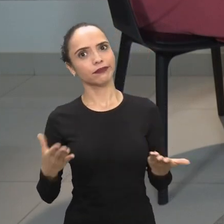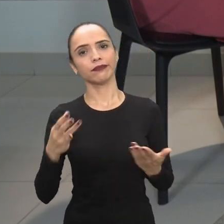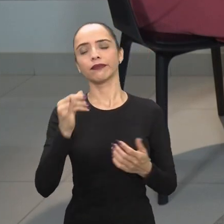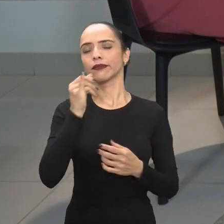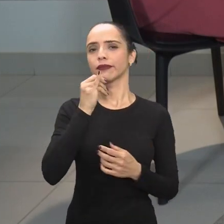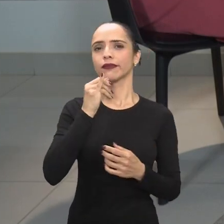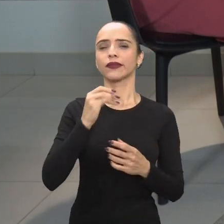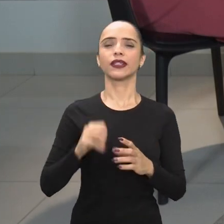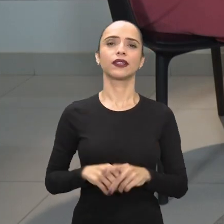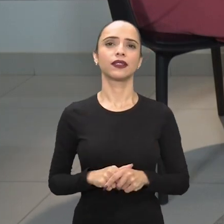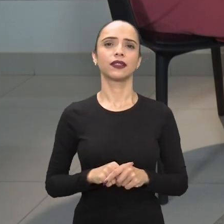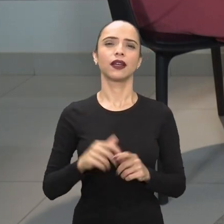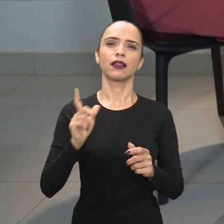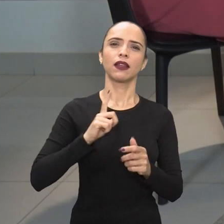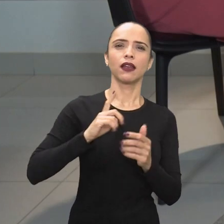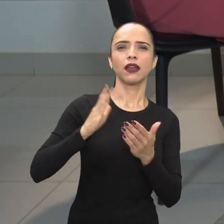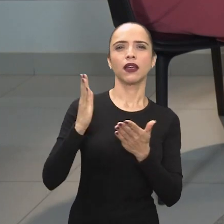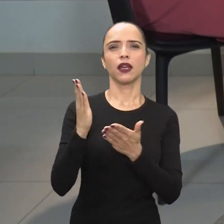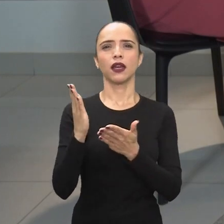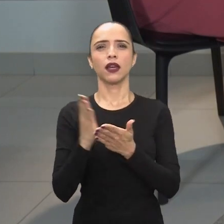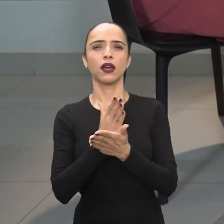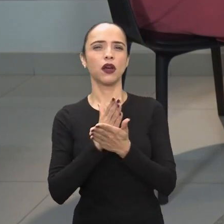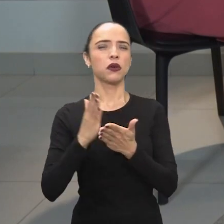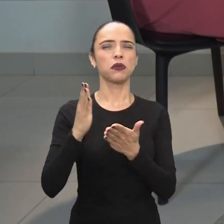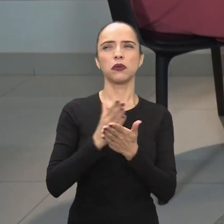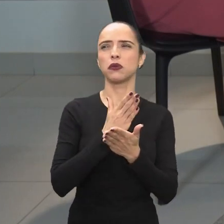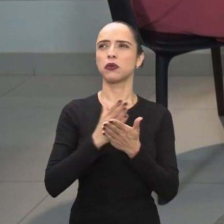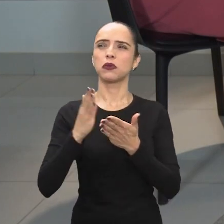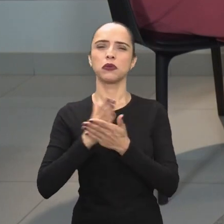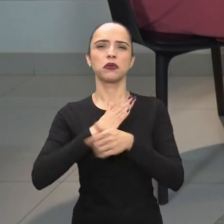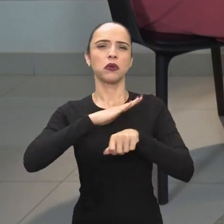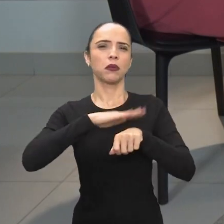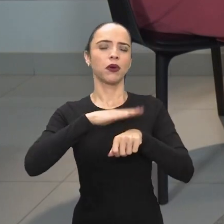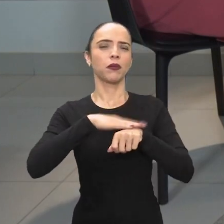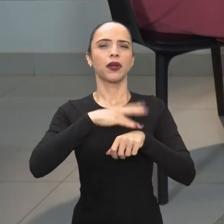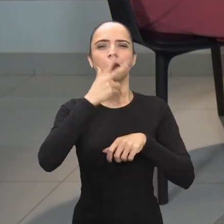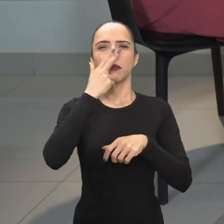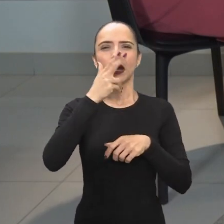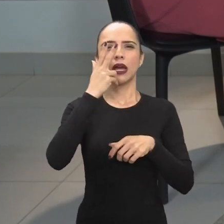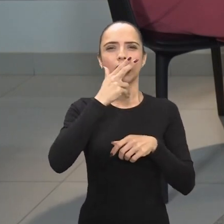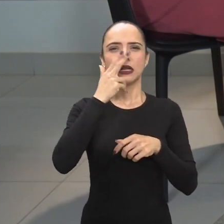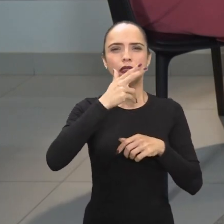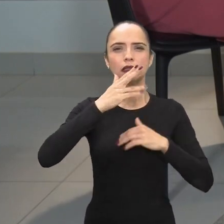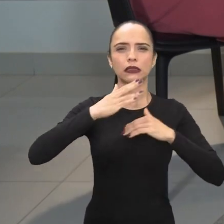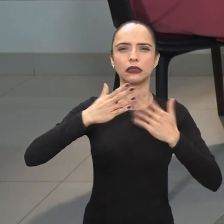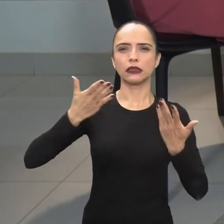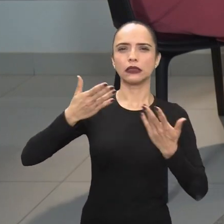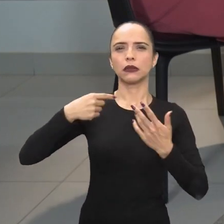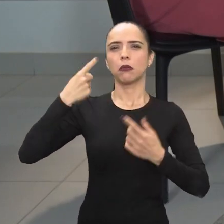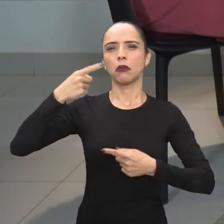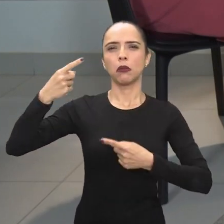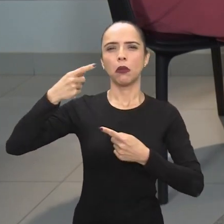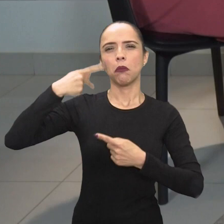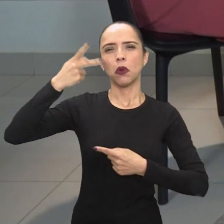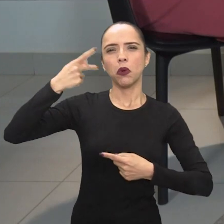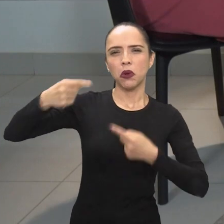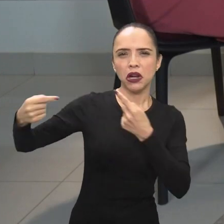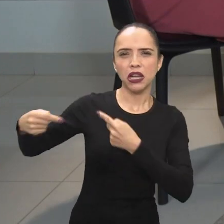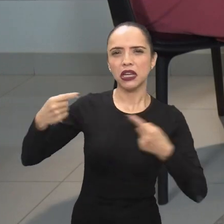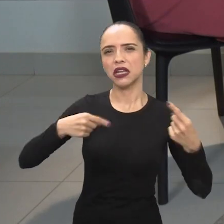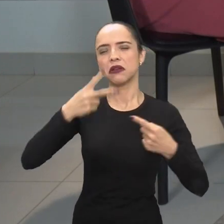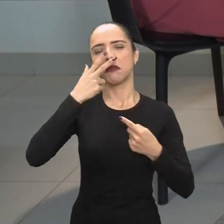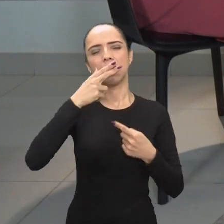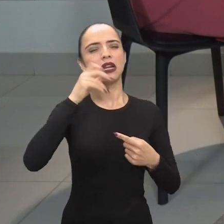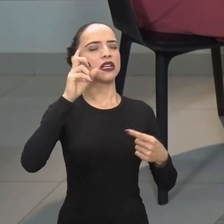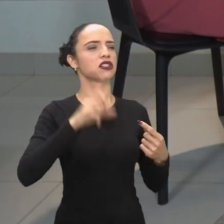há alguns se apegam na questão da informatização